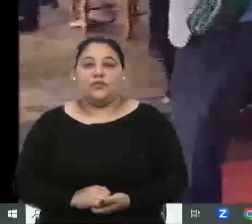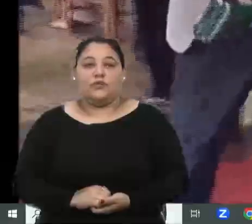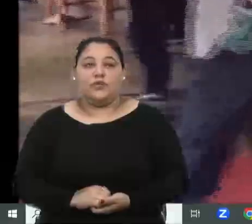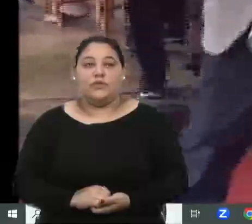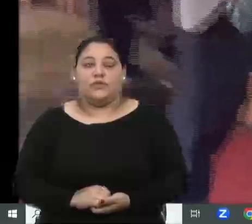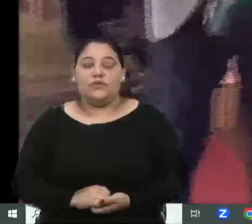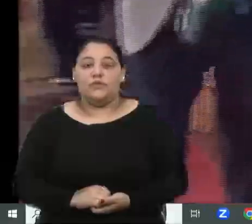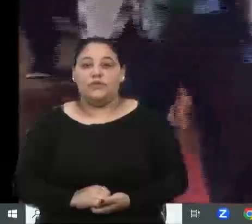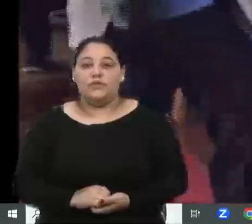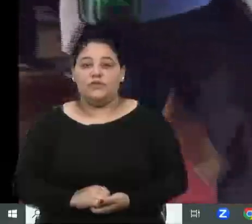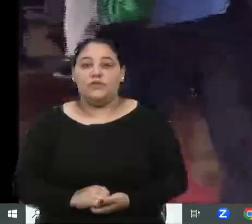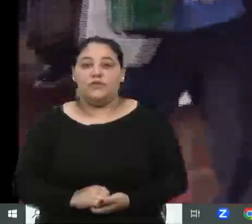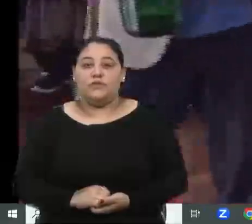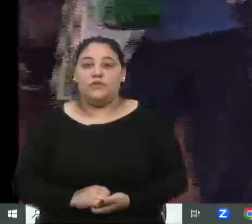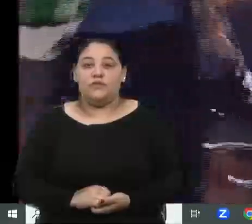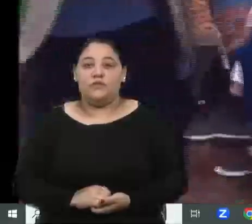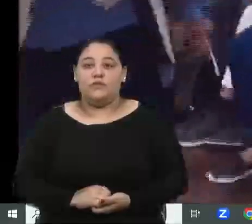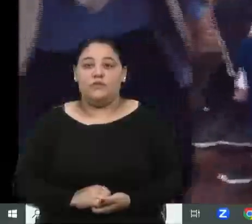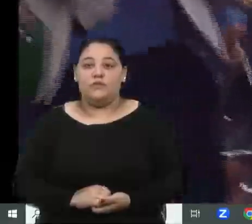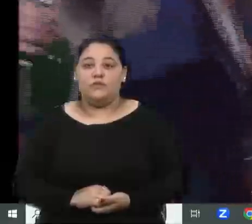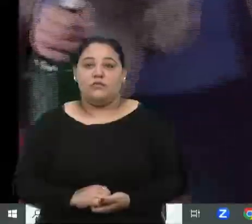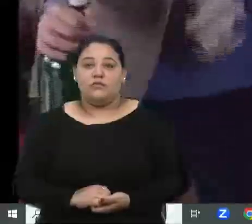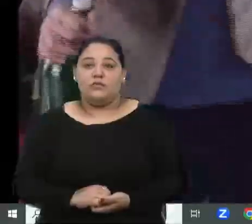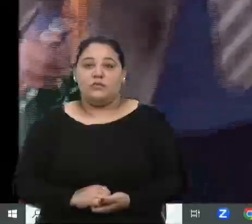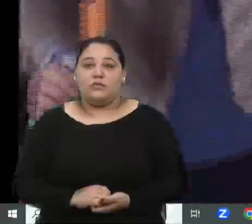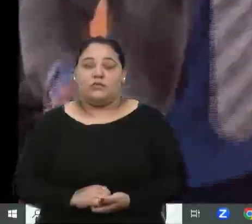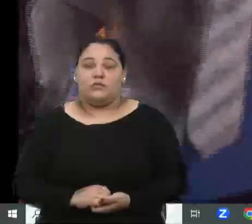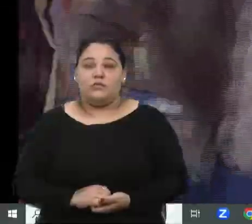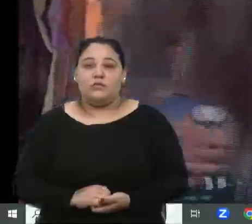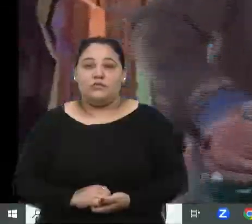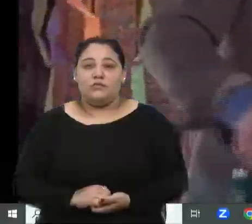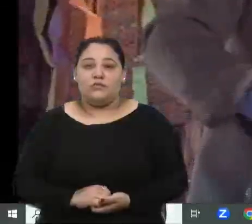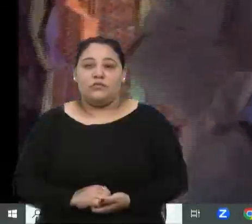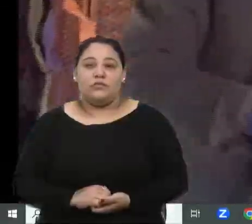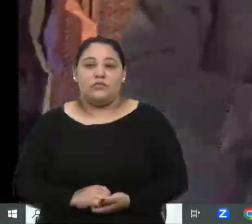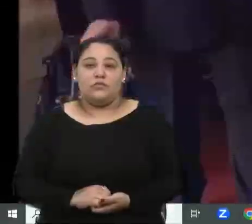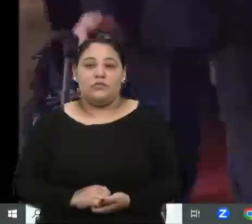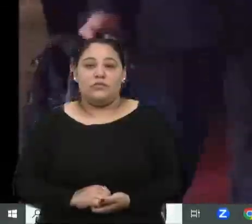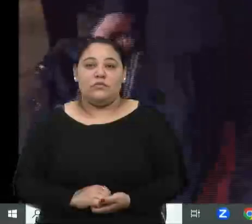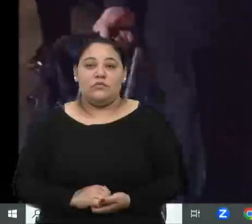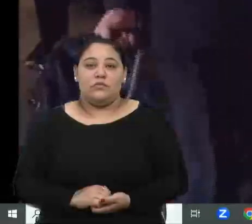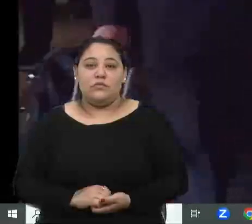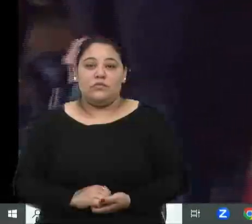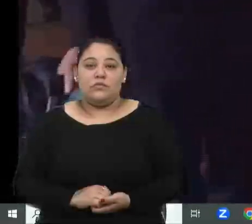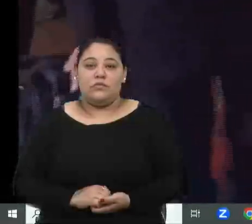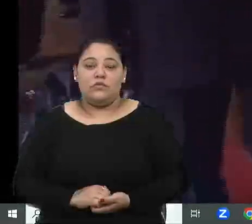Falando, eu não estou legal. Quero mandar um cumprimento grande para todos.